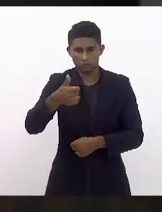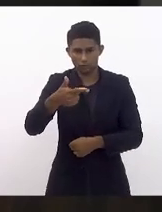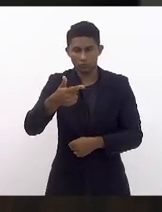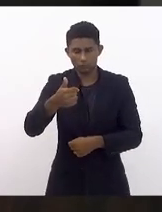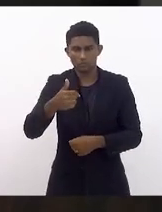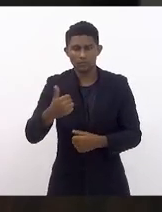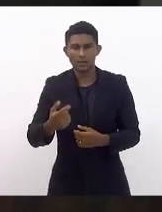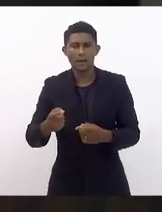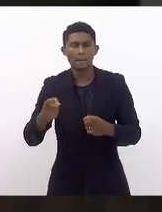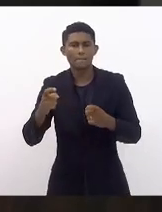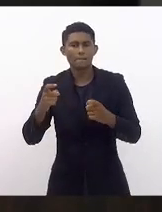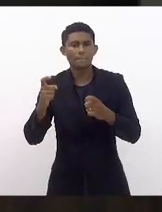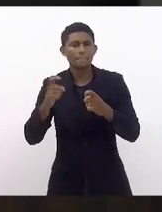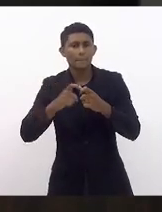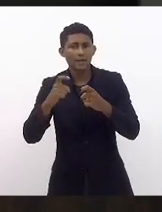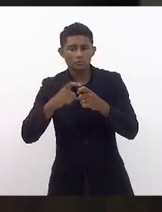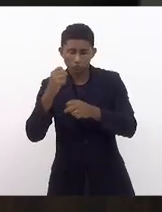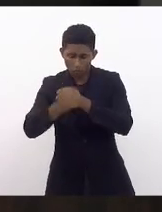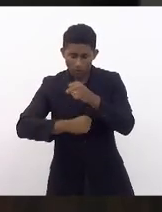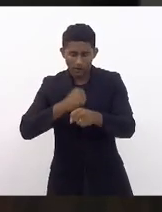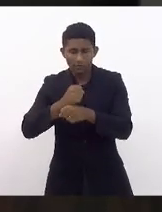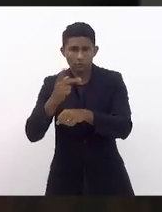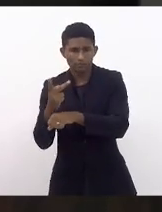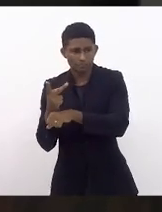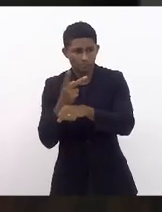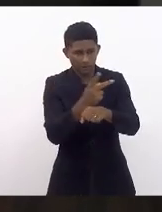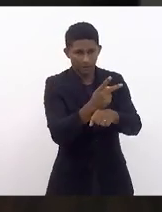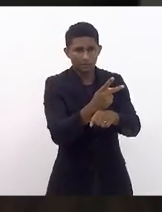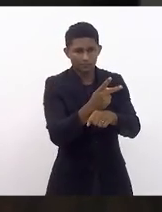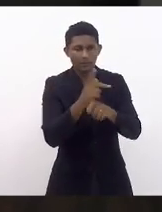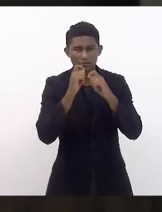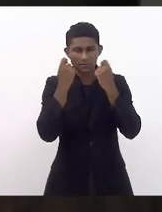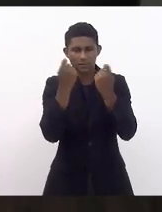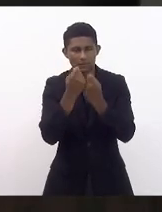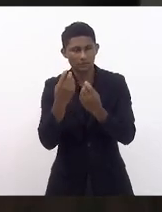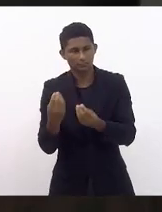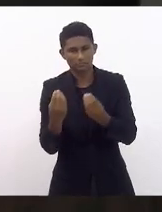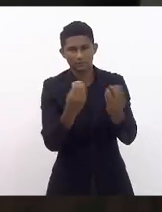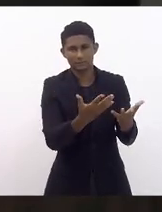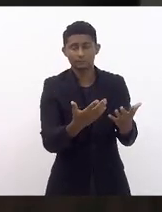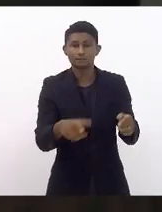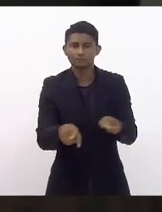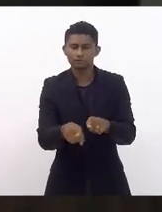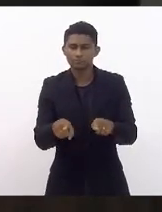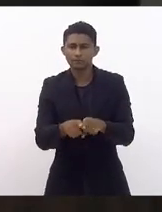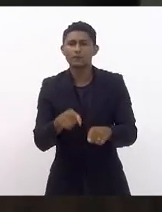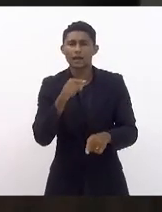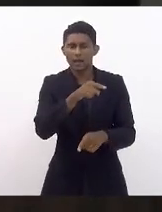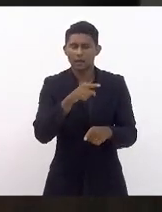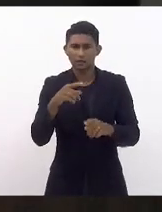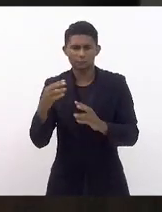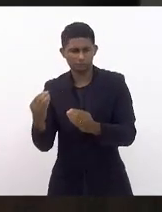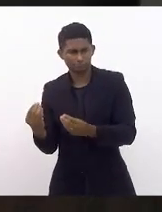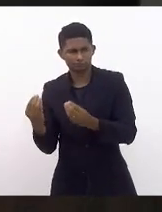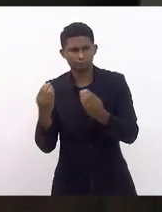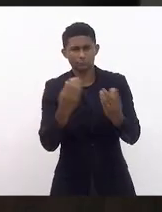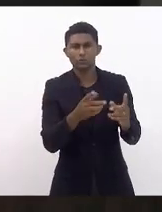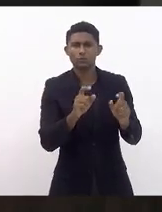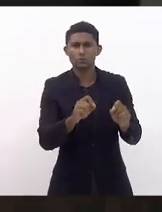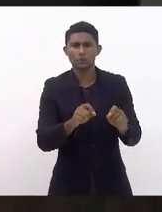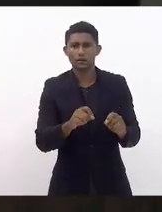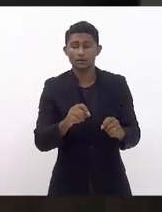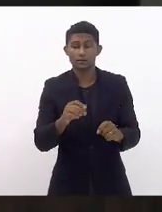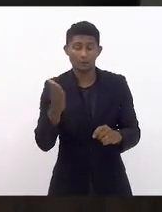pela Associação Médica de Nova Iguaçu. Também recebeu condecoração por ter ajudado os ex-combatentes